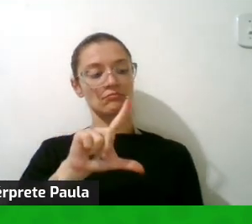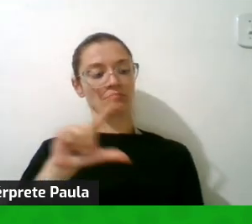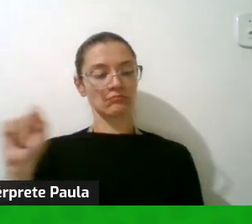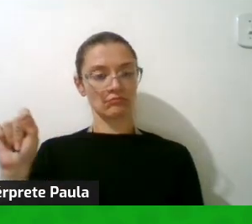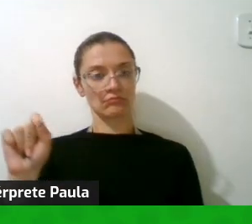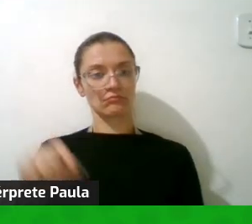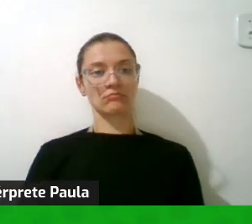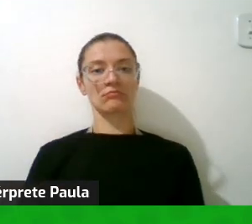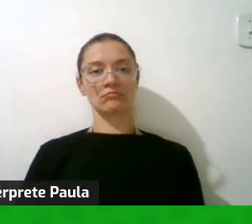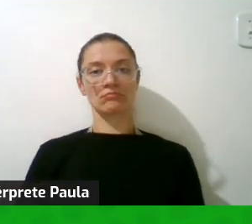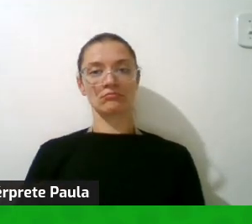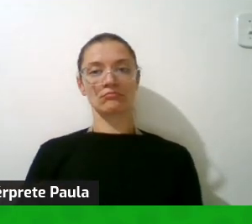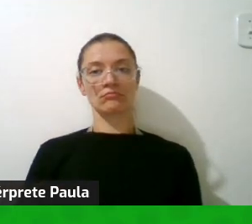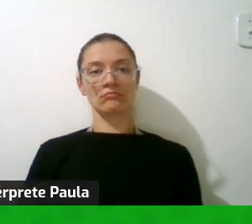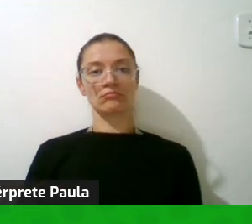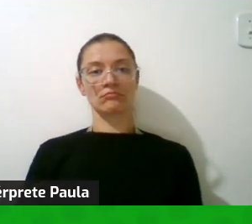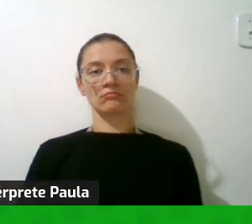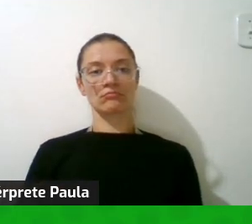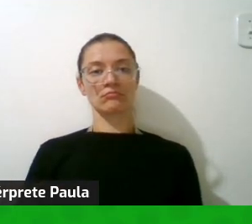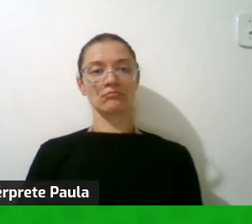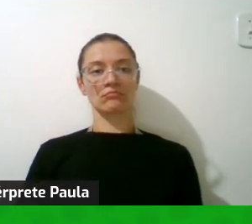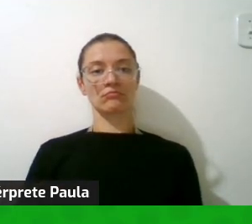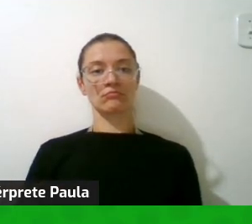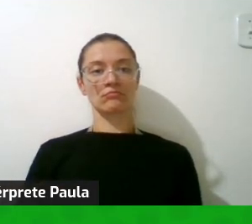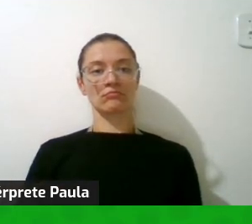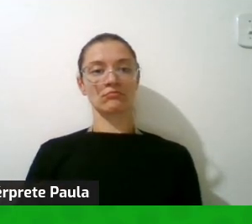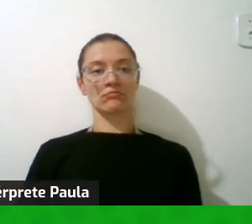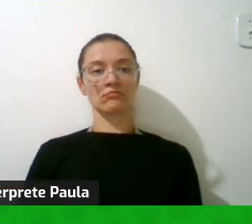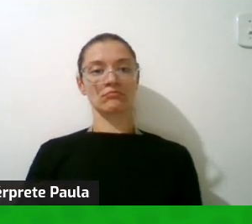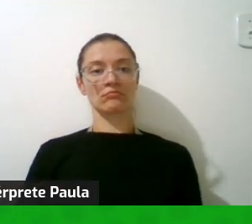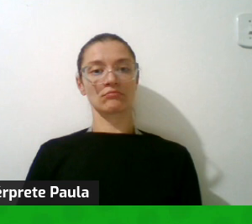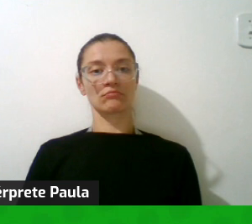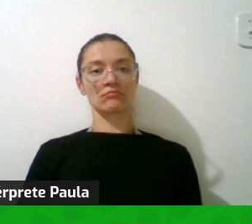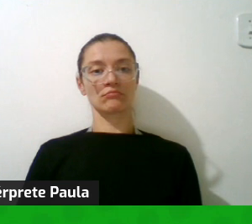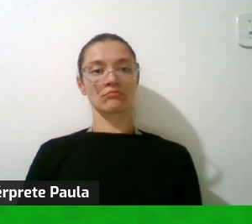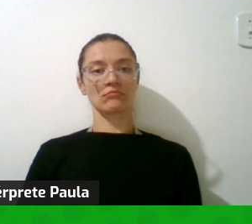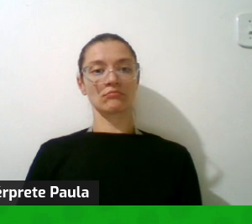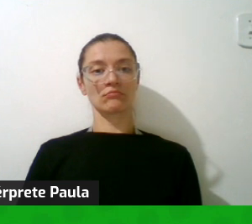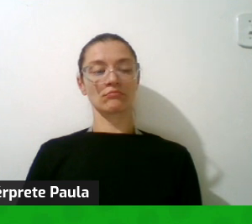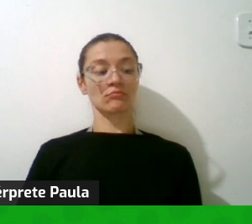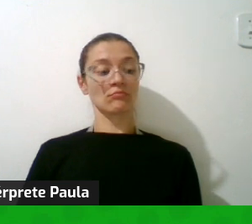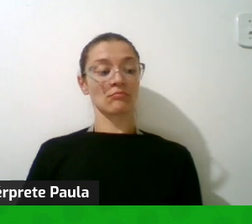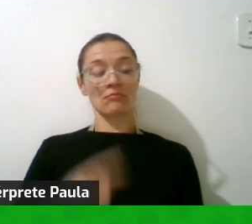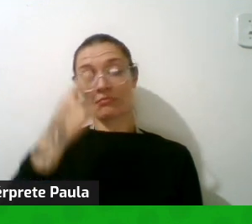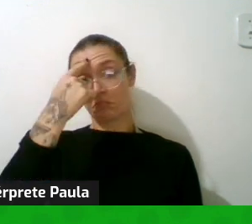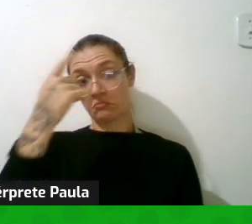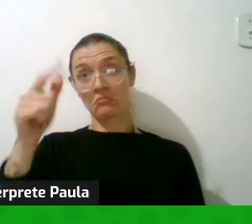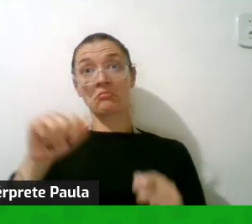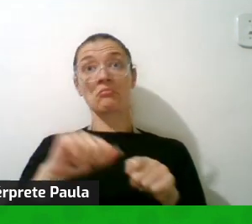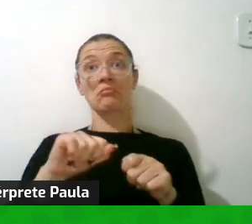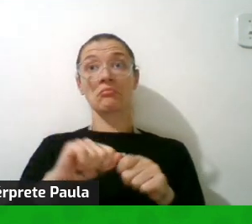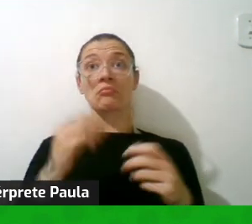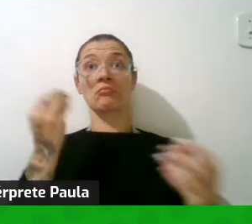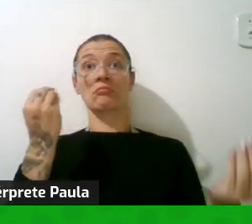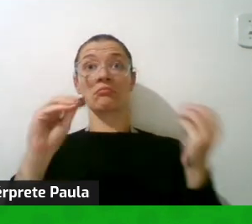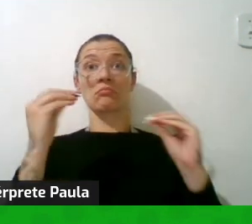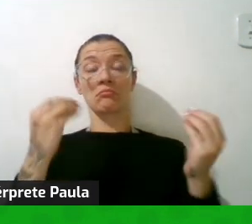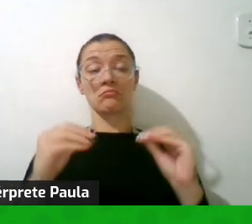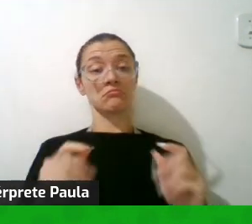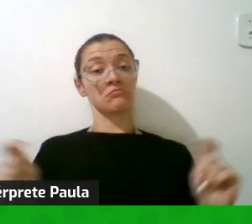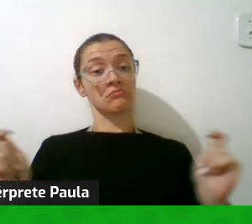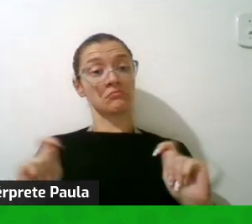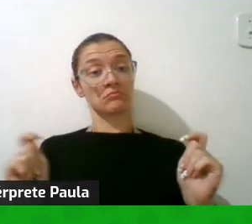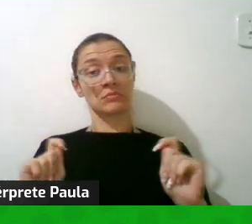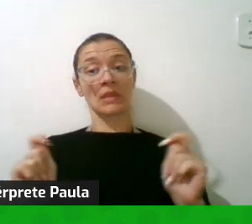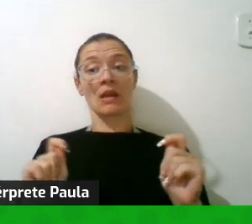Beleza. Então temos aqui uma base de dados, uma ideia ali para a gente fazer, algumas coisas já que agora a gente pode começar de